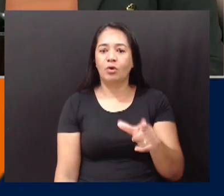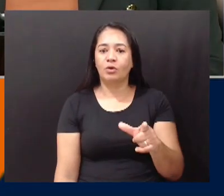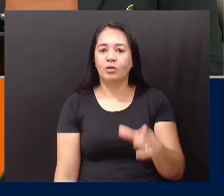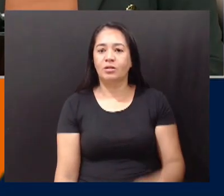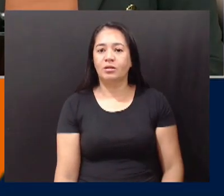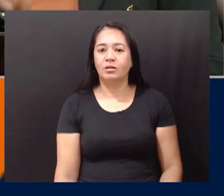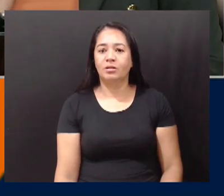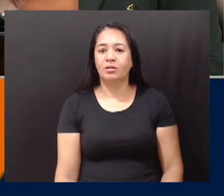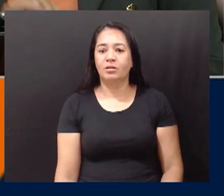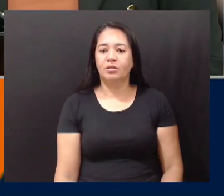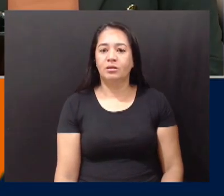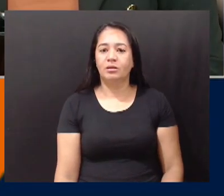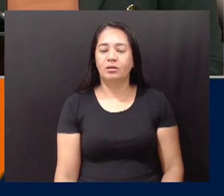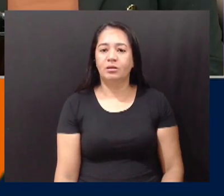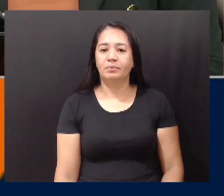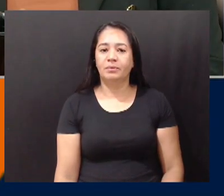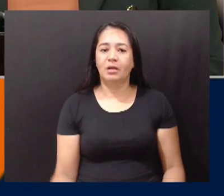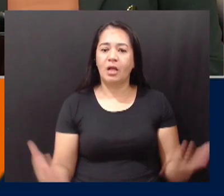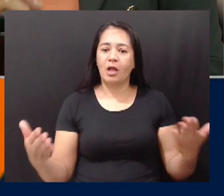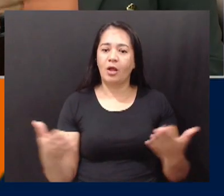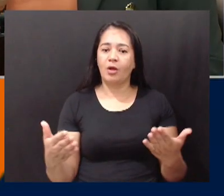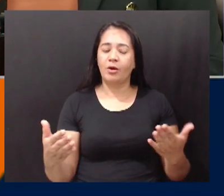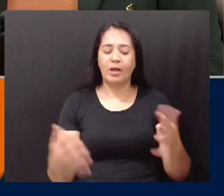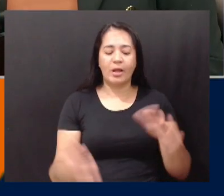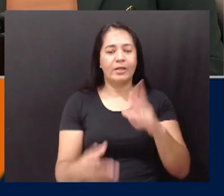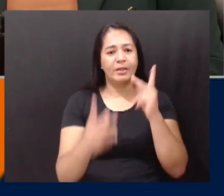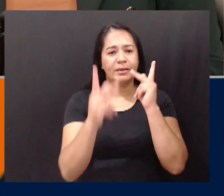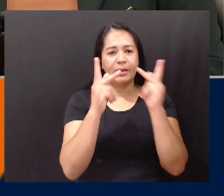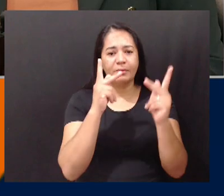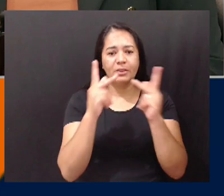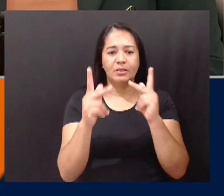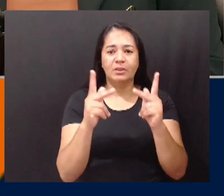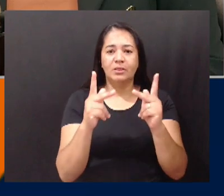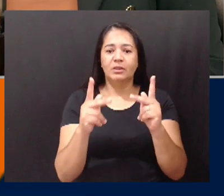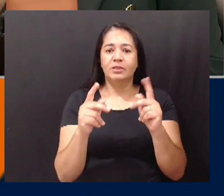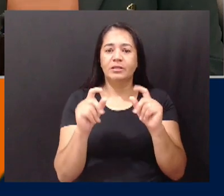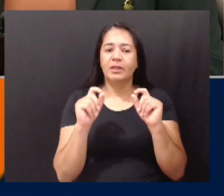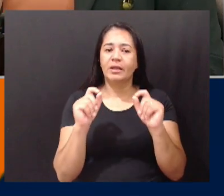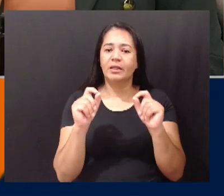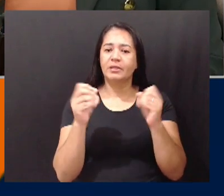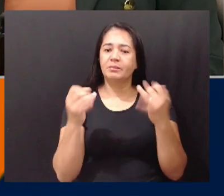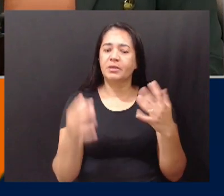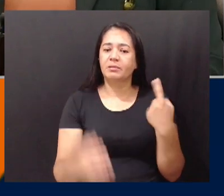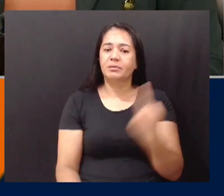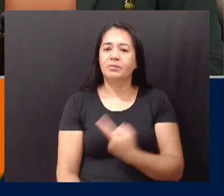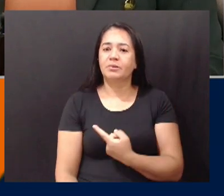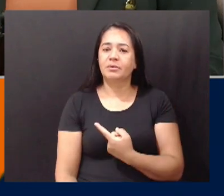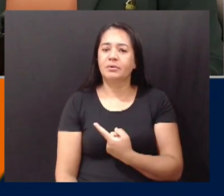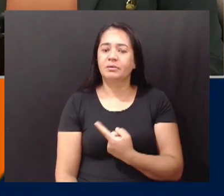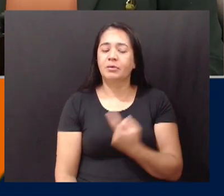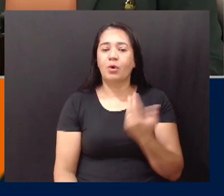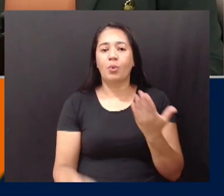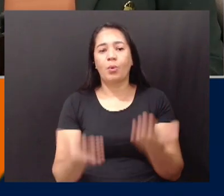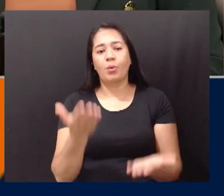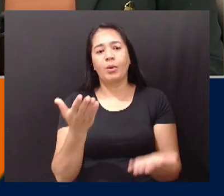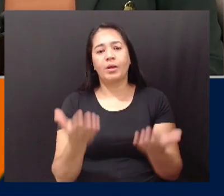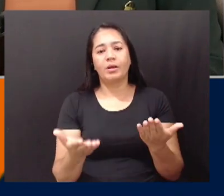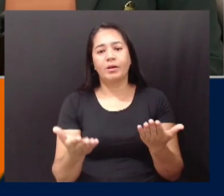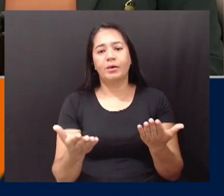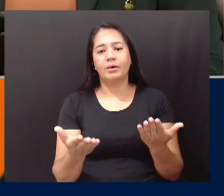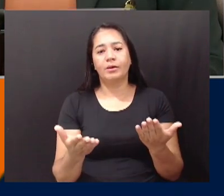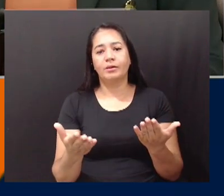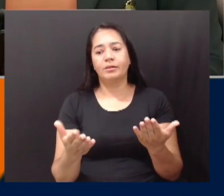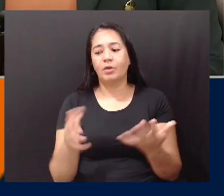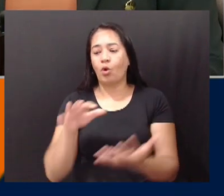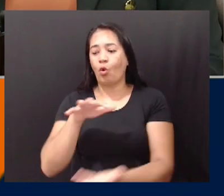doutora, a psiquiatria, né, o que ela deixa para a gente sobre o equilíbrio entre o mundo virtual,